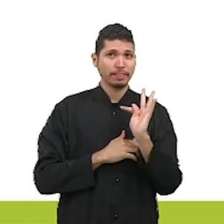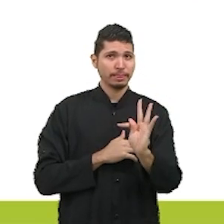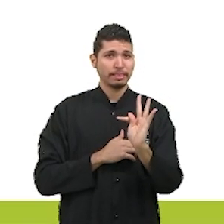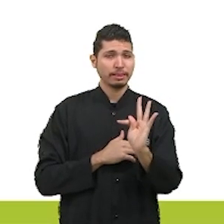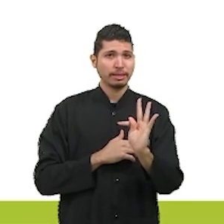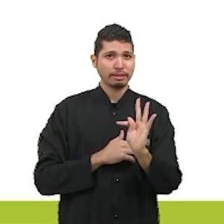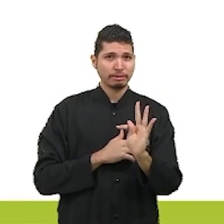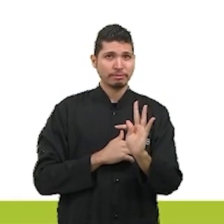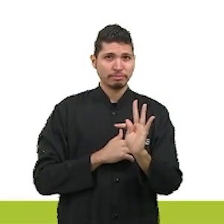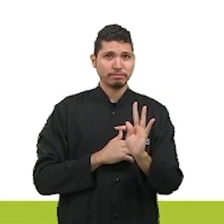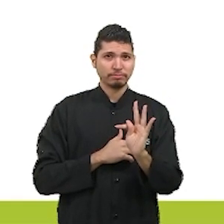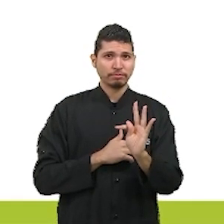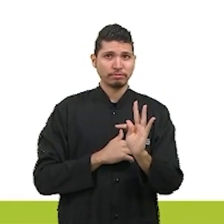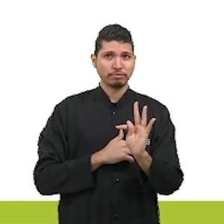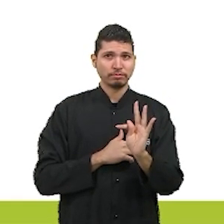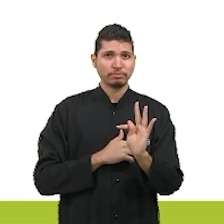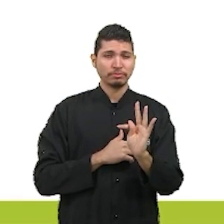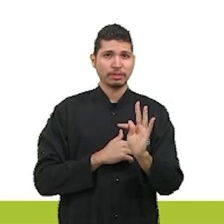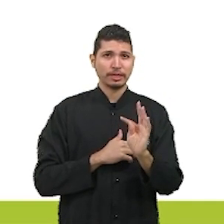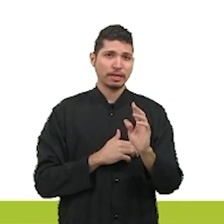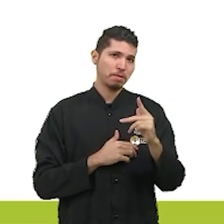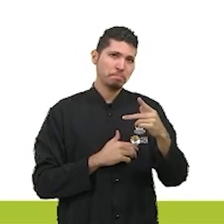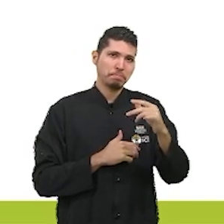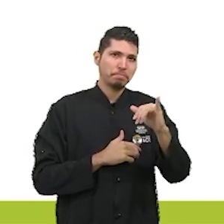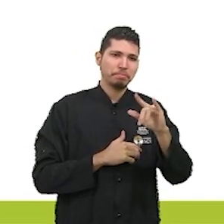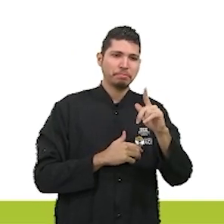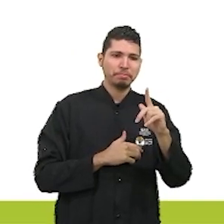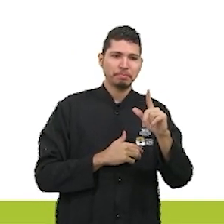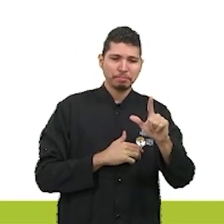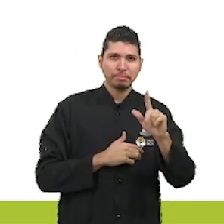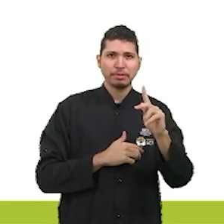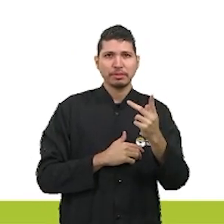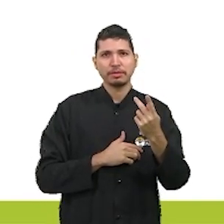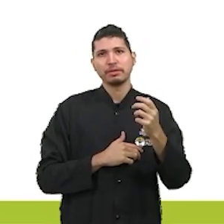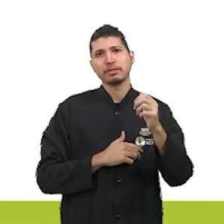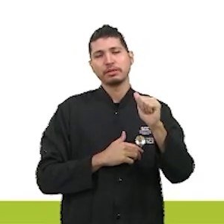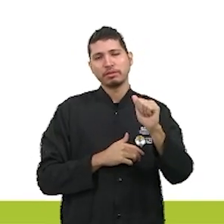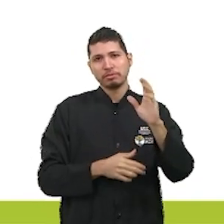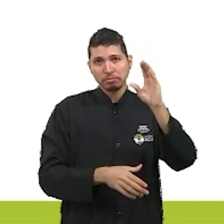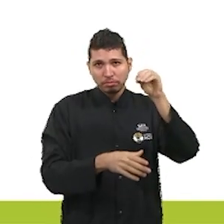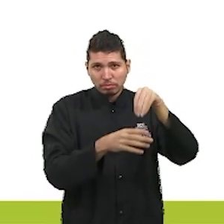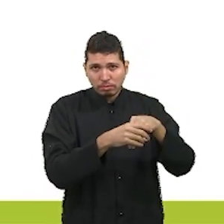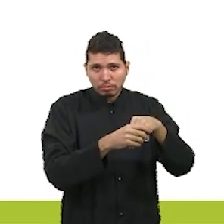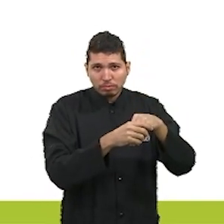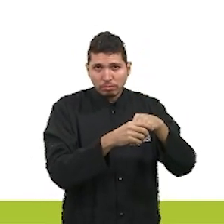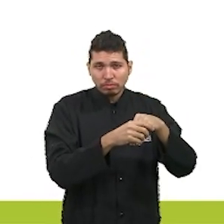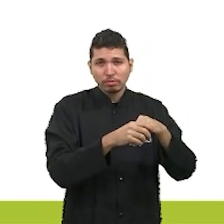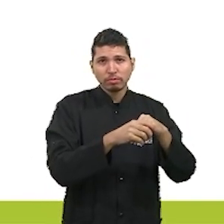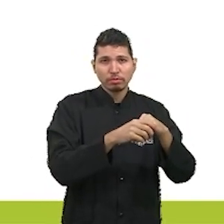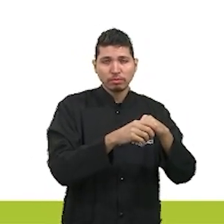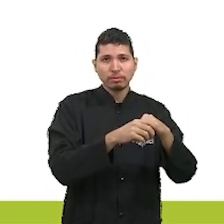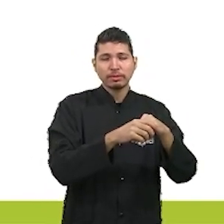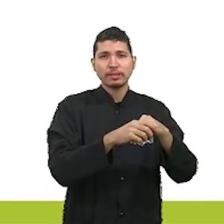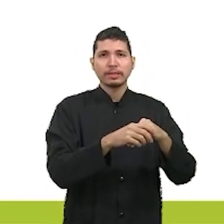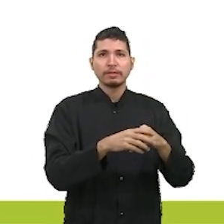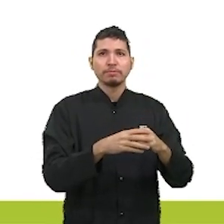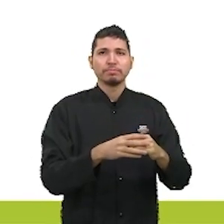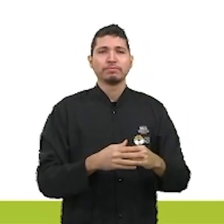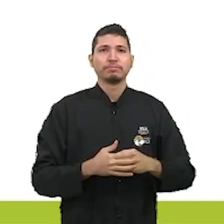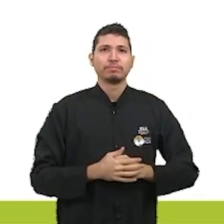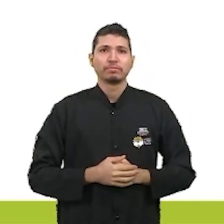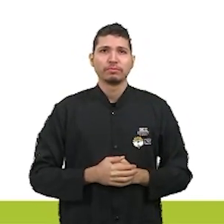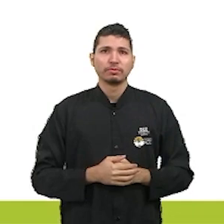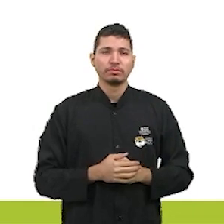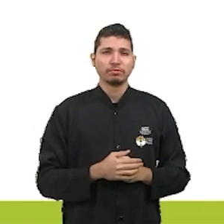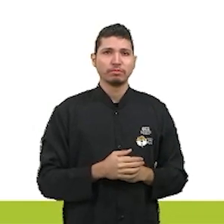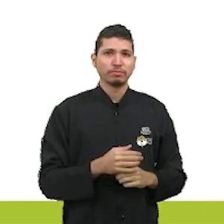é o valor que a bateria, a pilha, tem de carga, Então, o valor máximo da tensão que pode ser